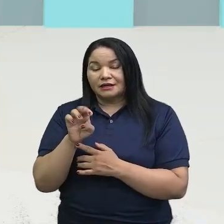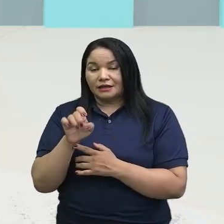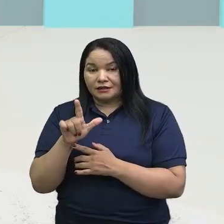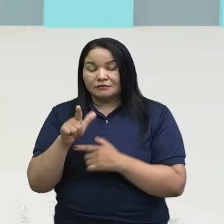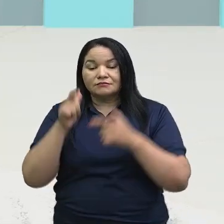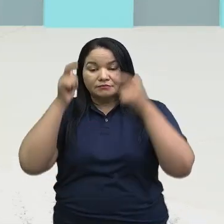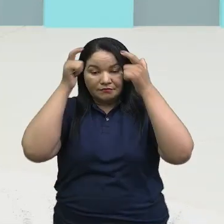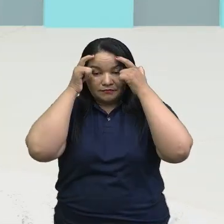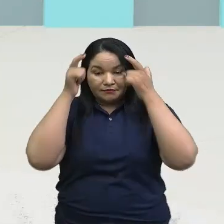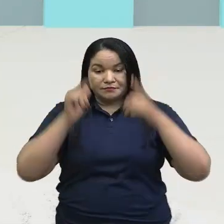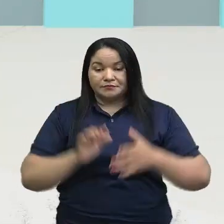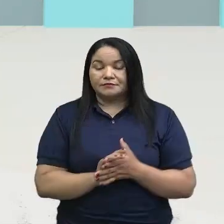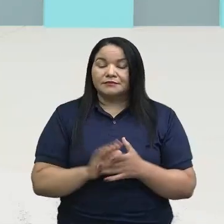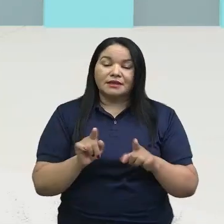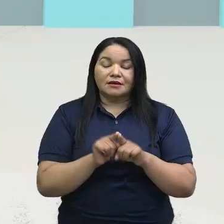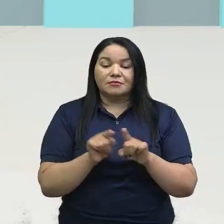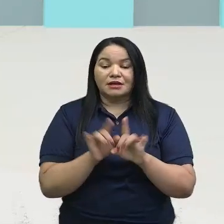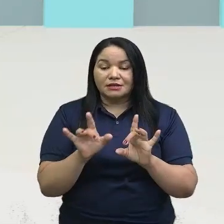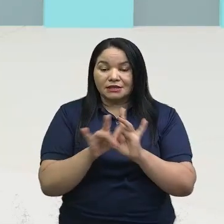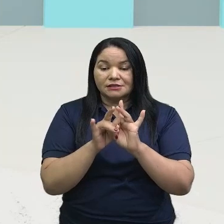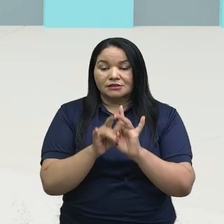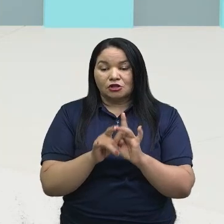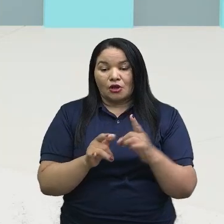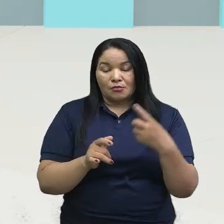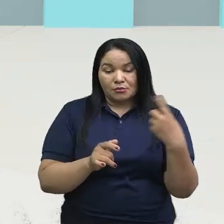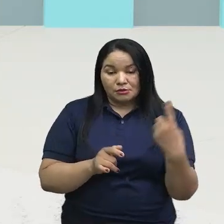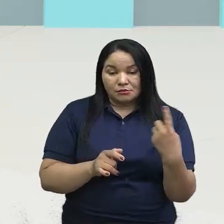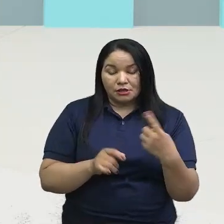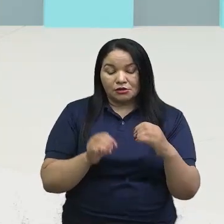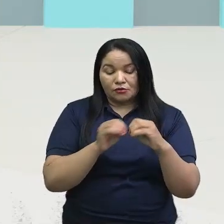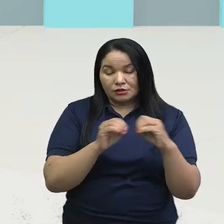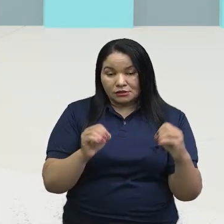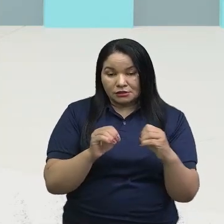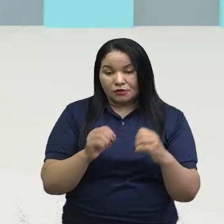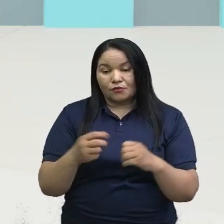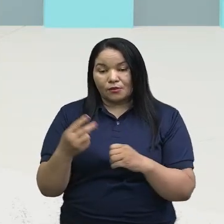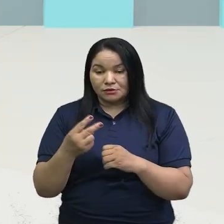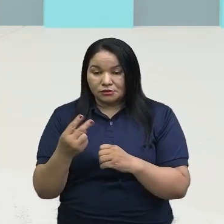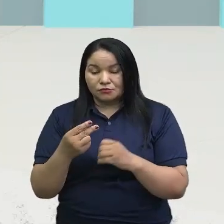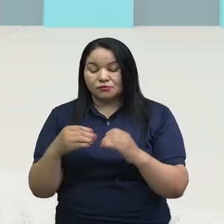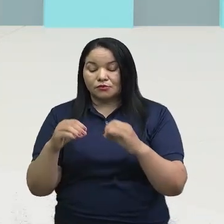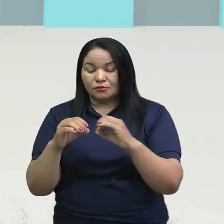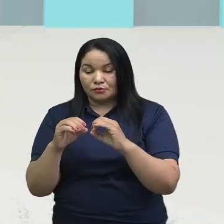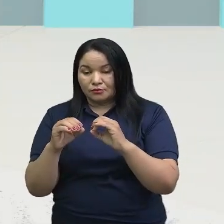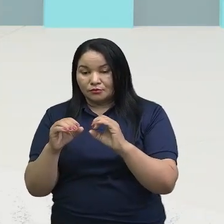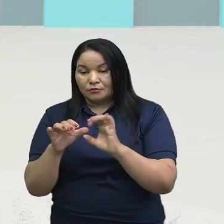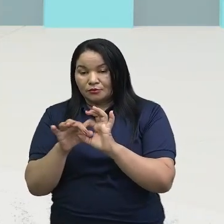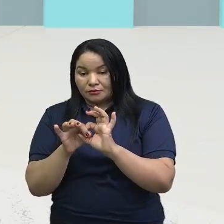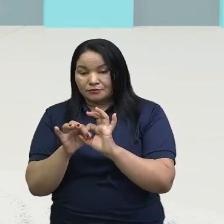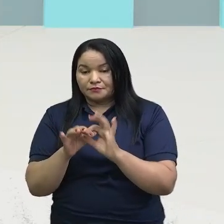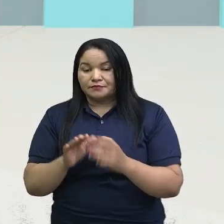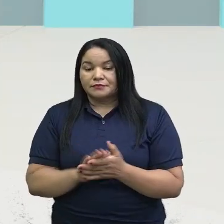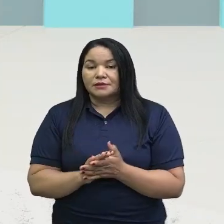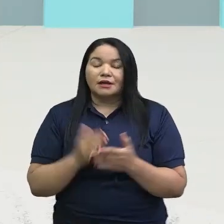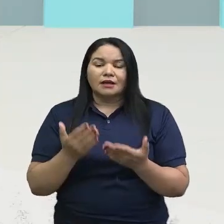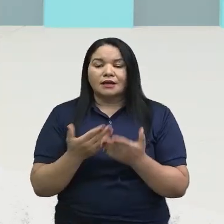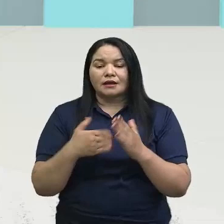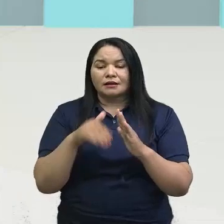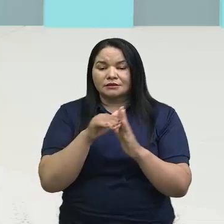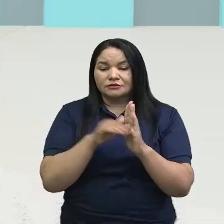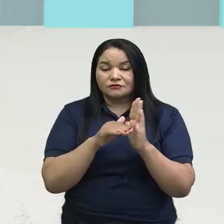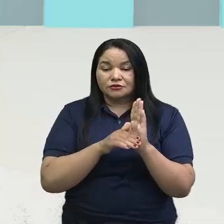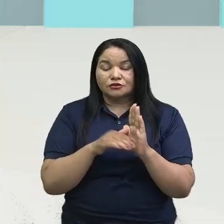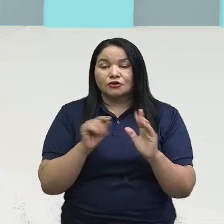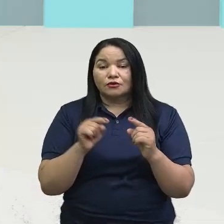a ligação da primeira oração com a segunda oração. E essa segunda oração ela vai ser classificada como